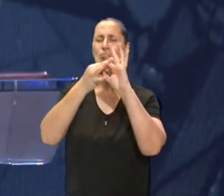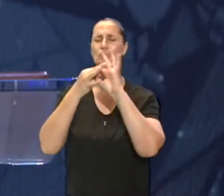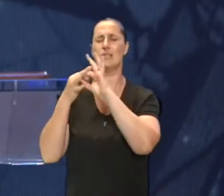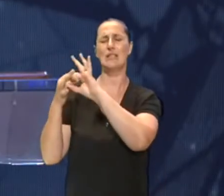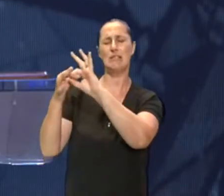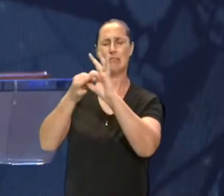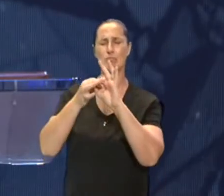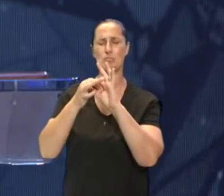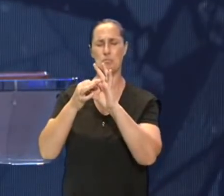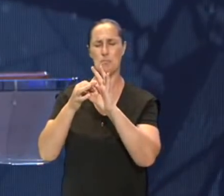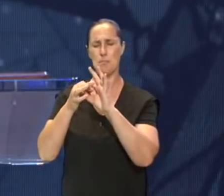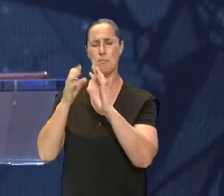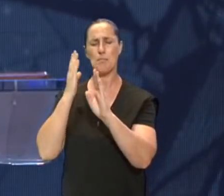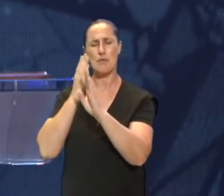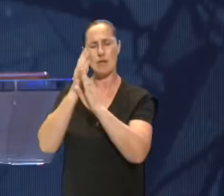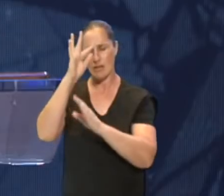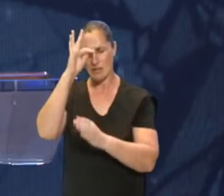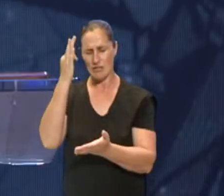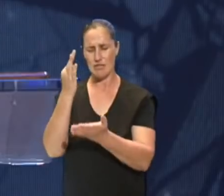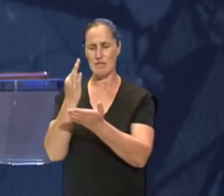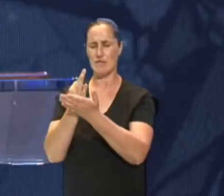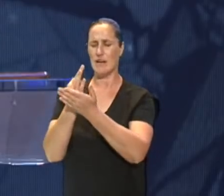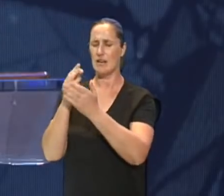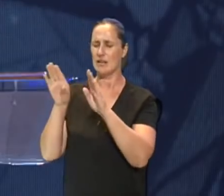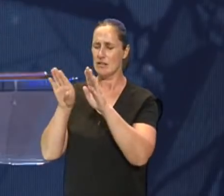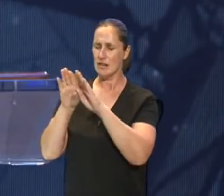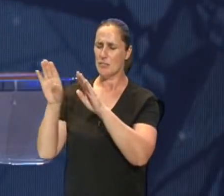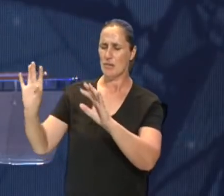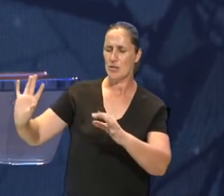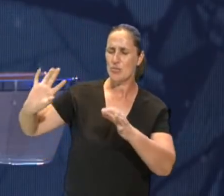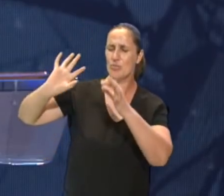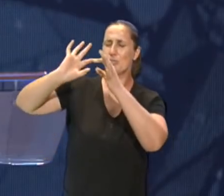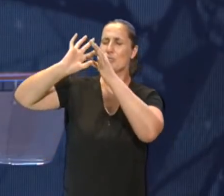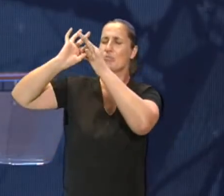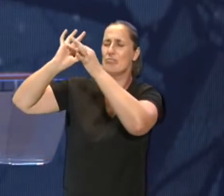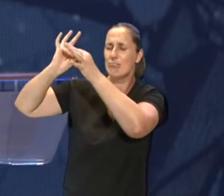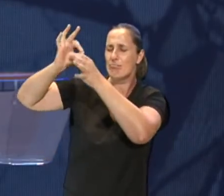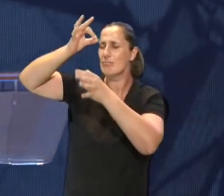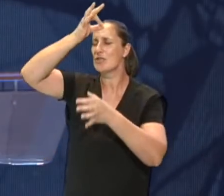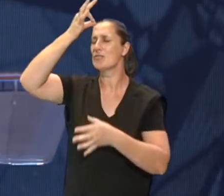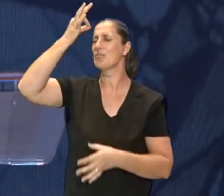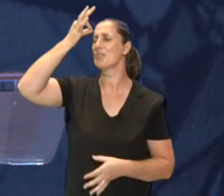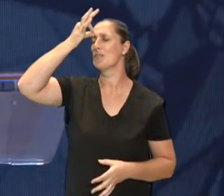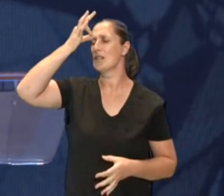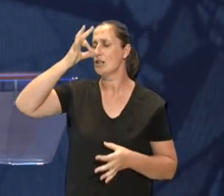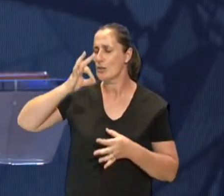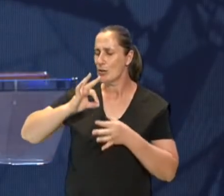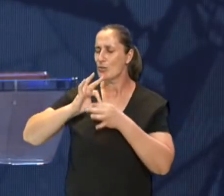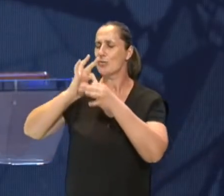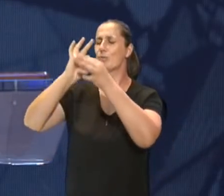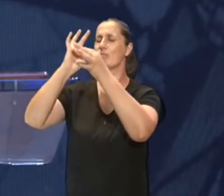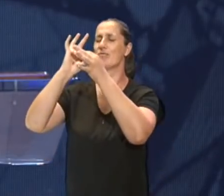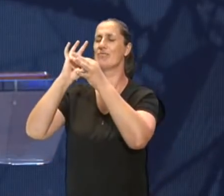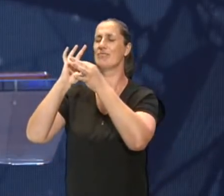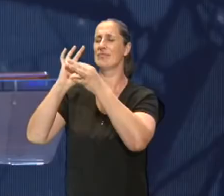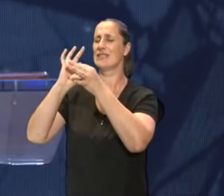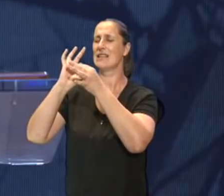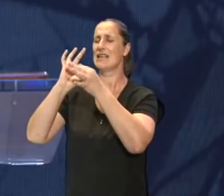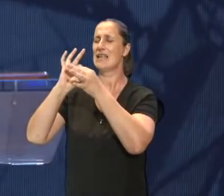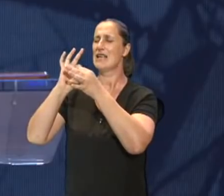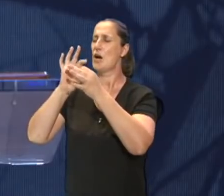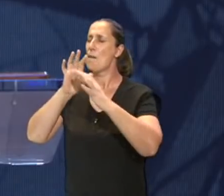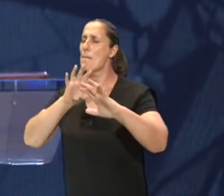lugares diferentes, une-nos, Senhor, pelo Teu Espírito Santo, e que haja um mover da